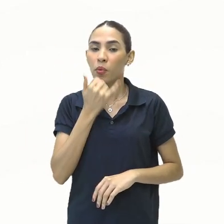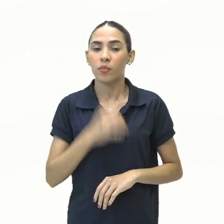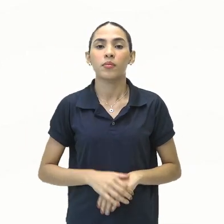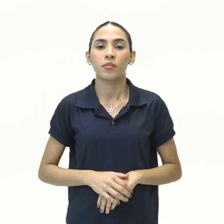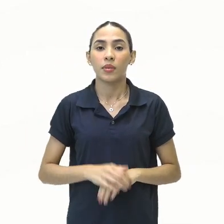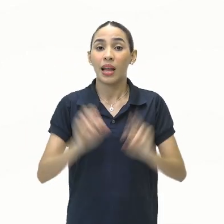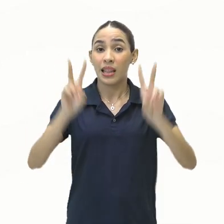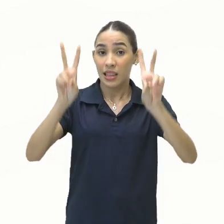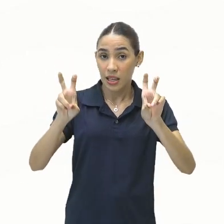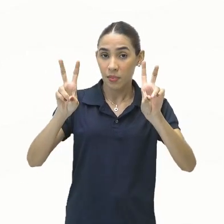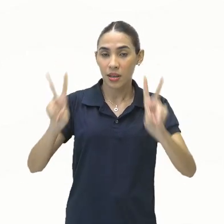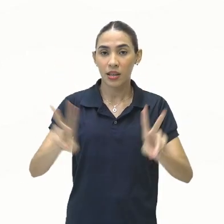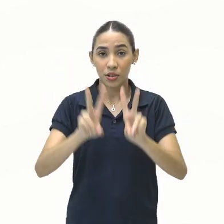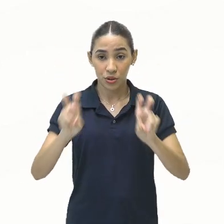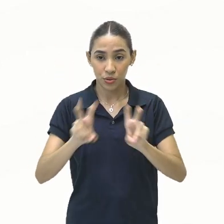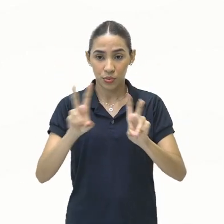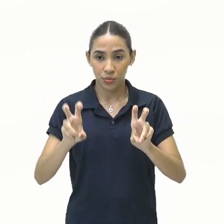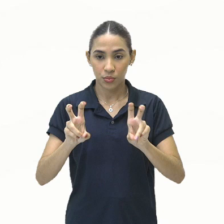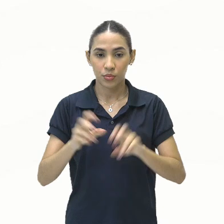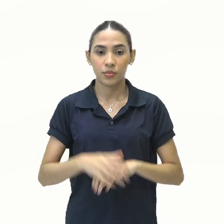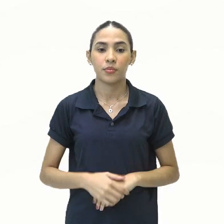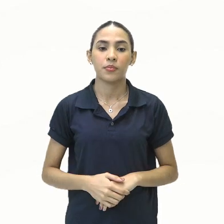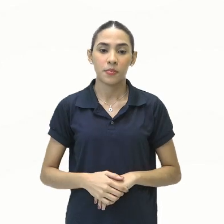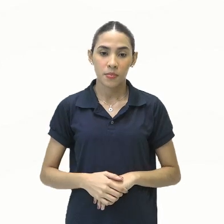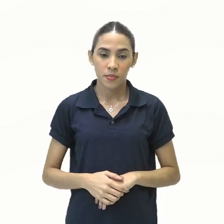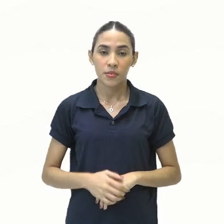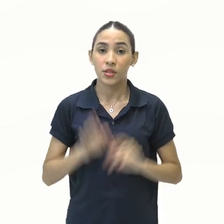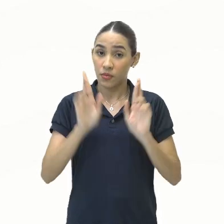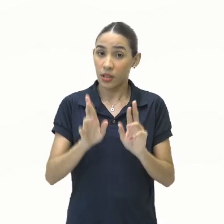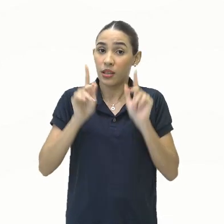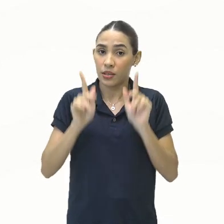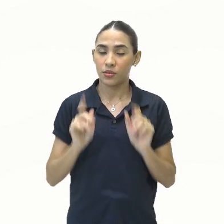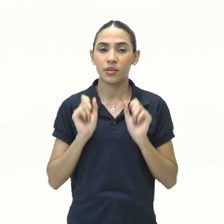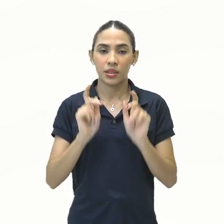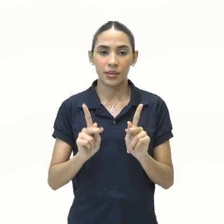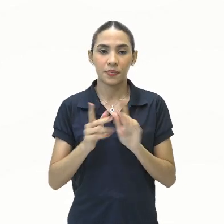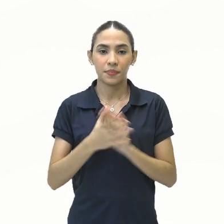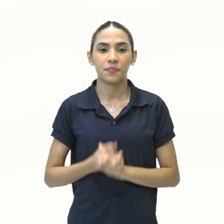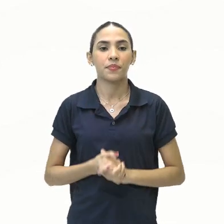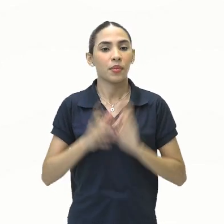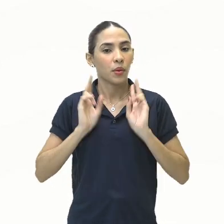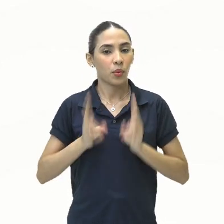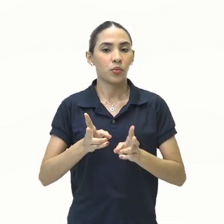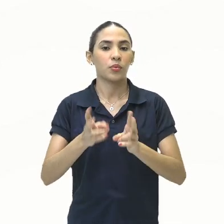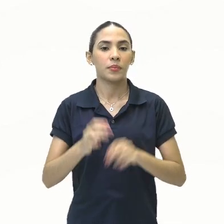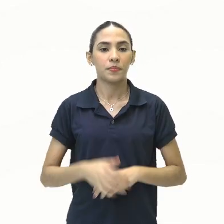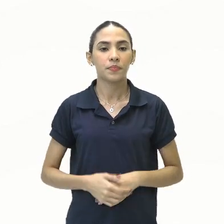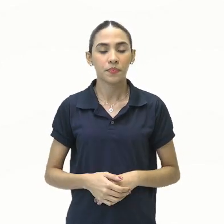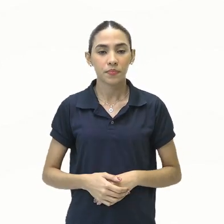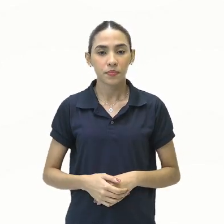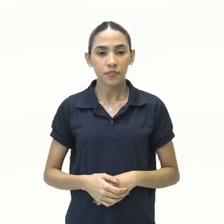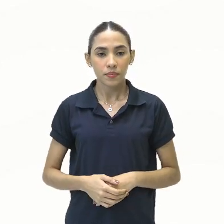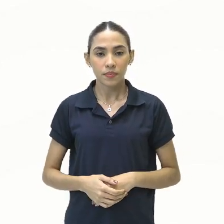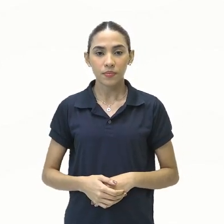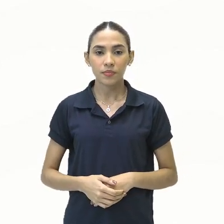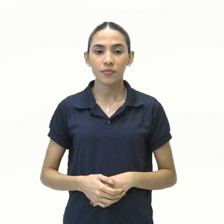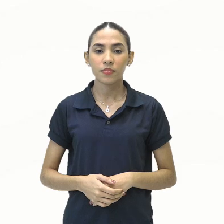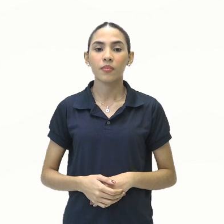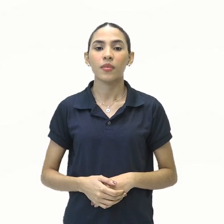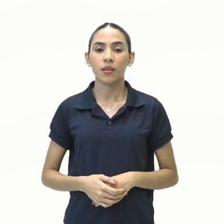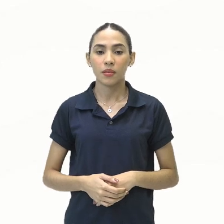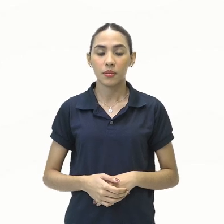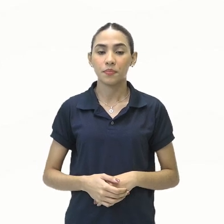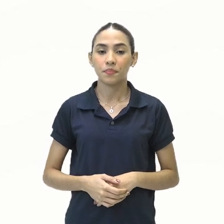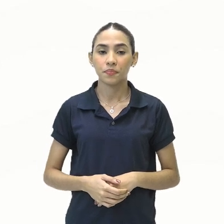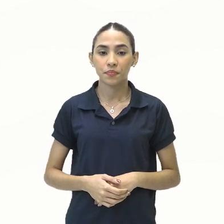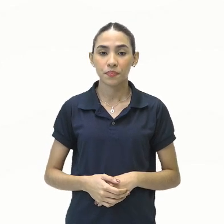Título e tema. Título é uma coisa, tema é outra coisa, tá bom? Vamos continuar, então, vendo mais